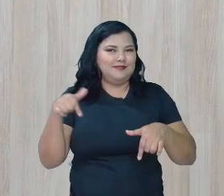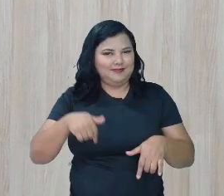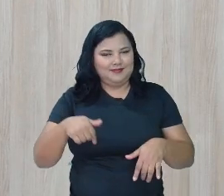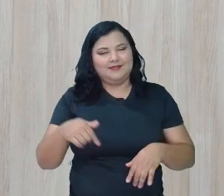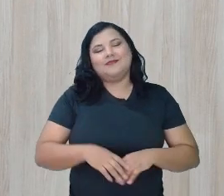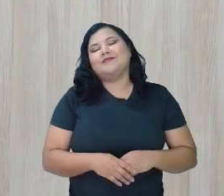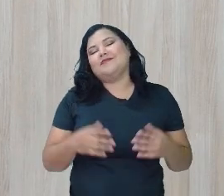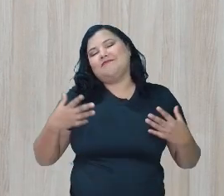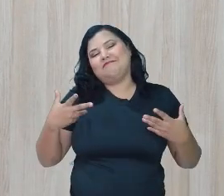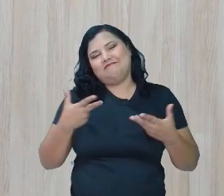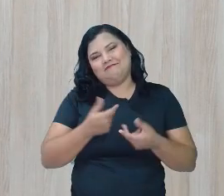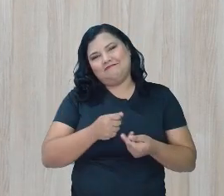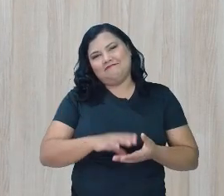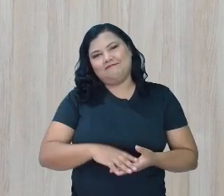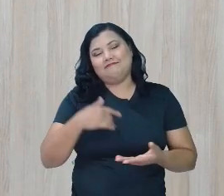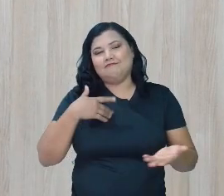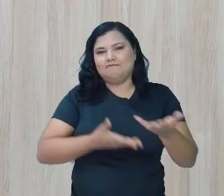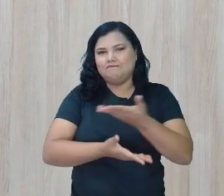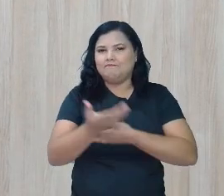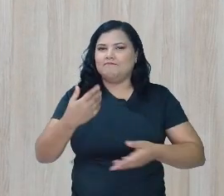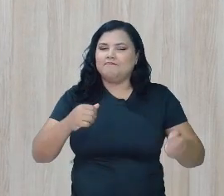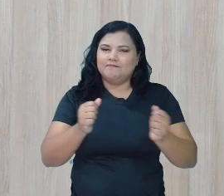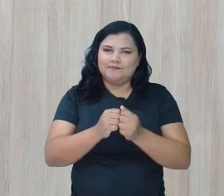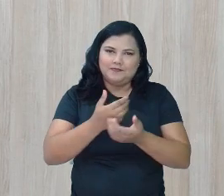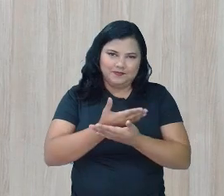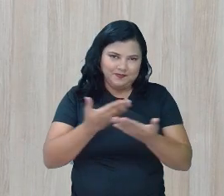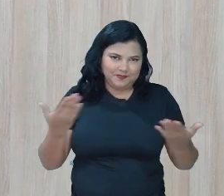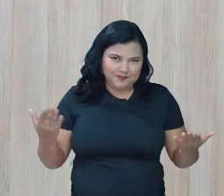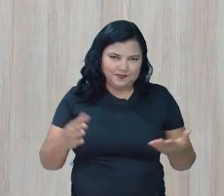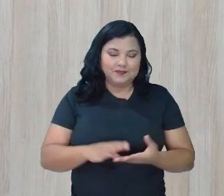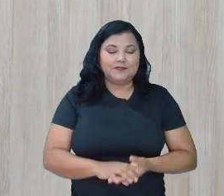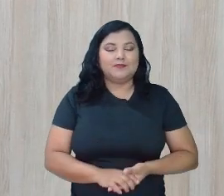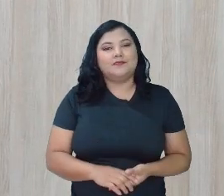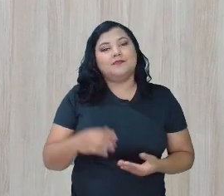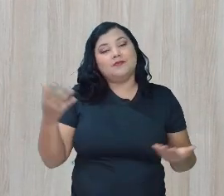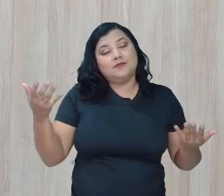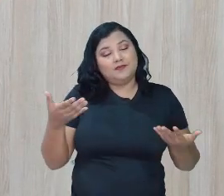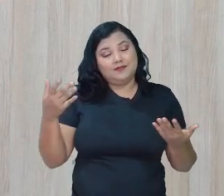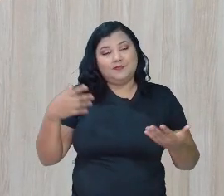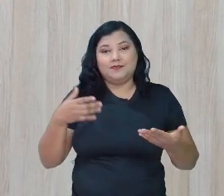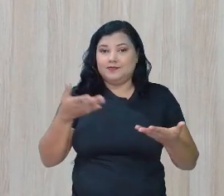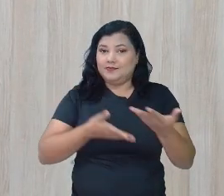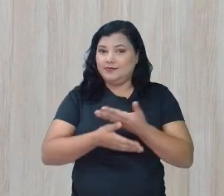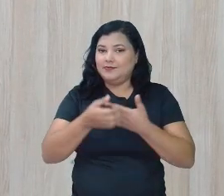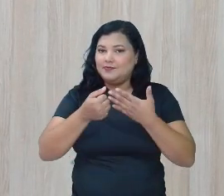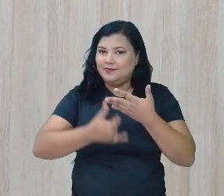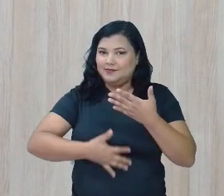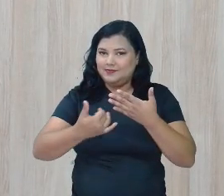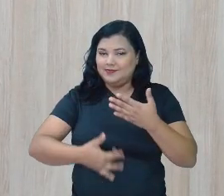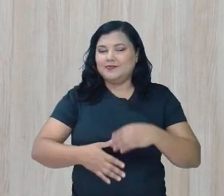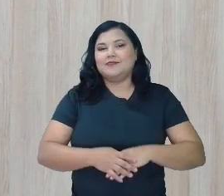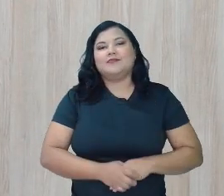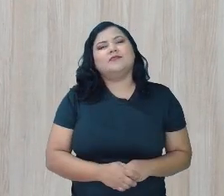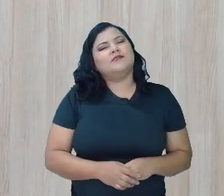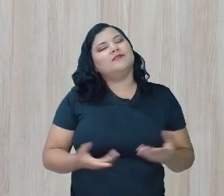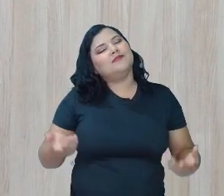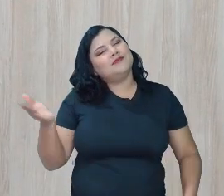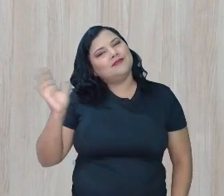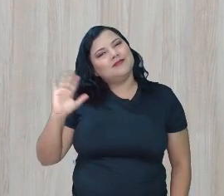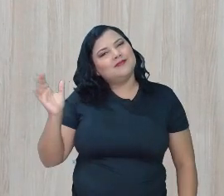trabalho maravilhosa, que interage aqui com vocês hoje no chat. E ela vai estar dando aí um alô